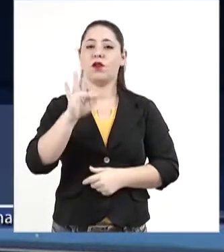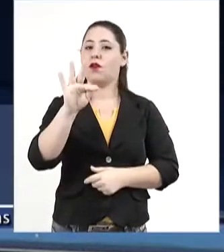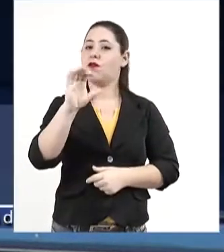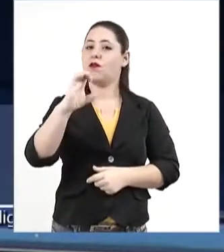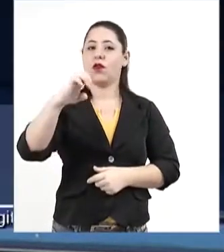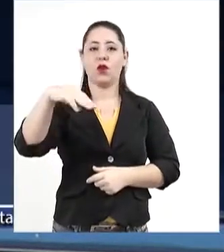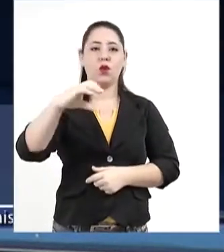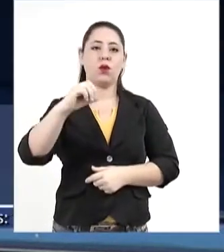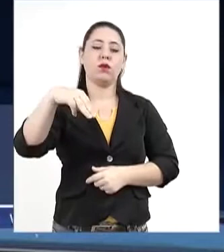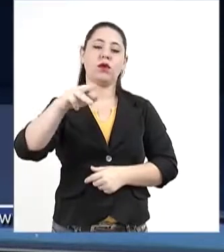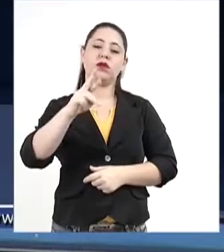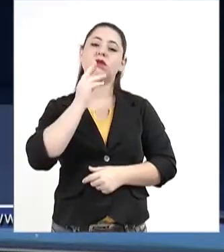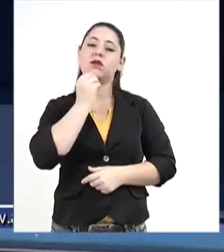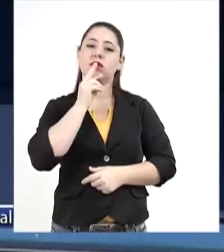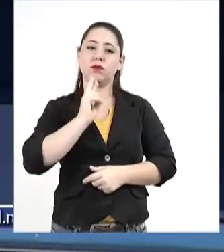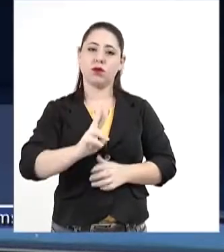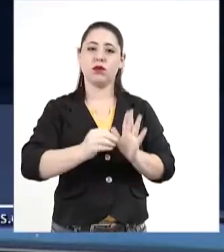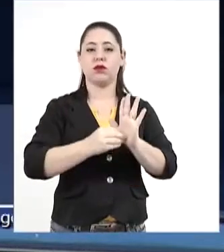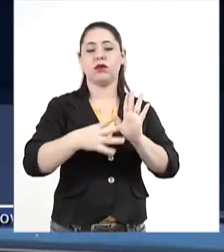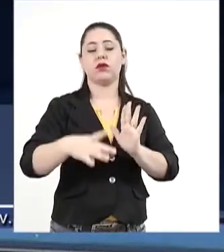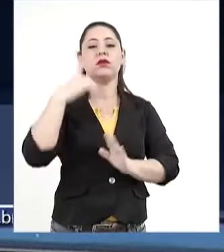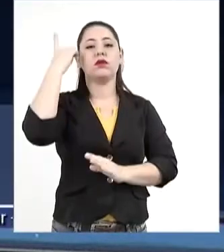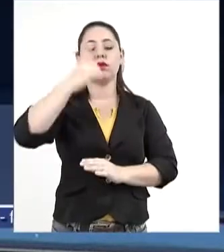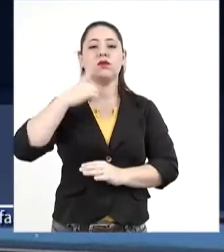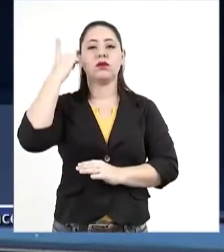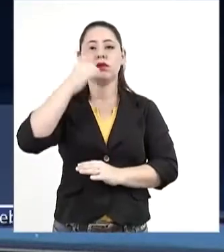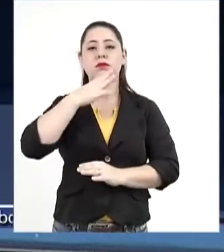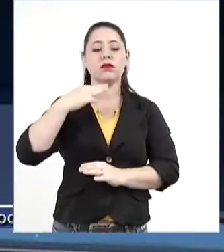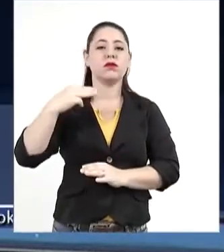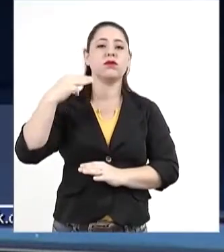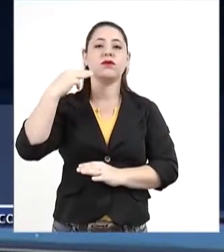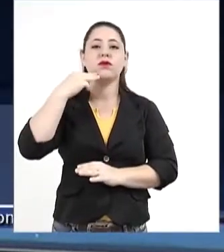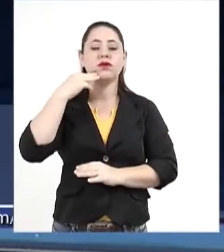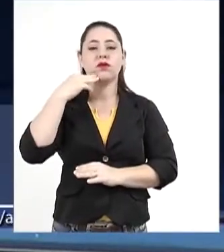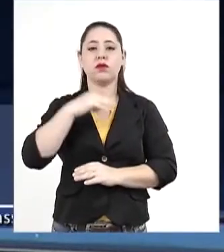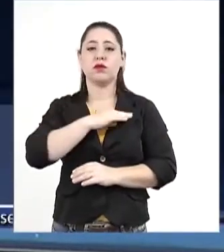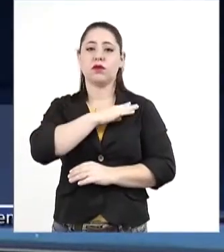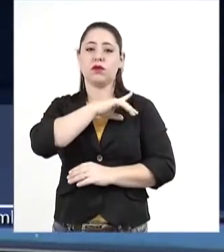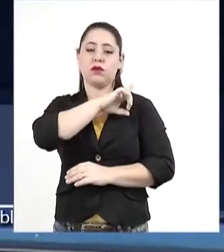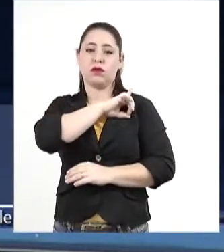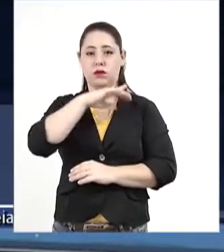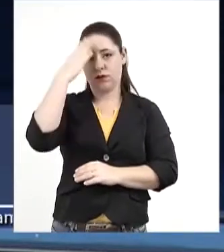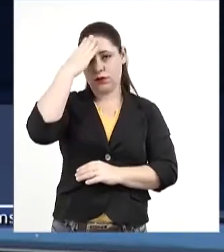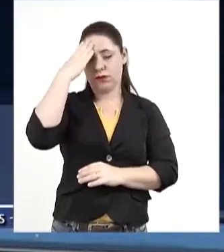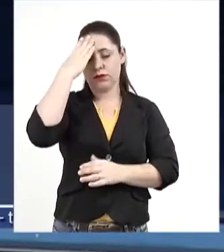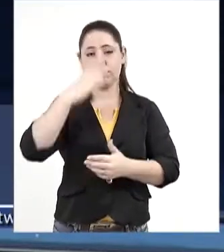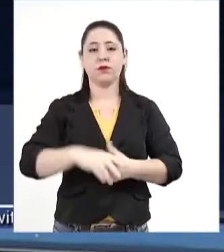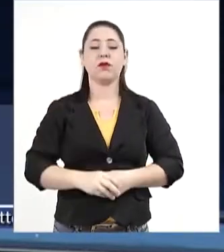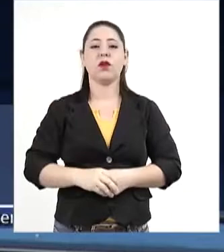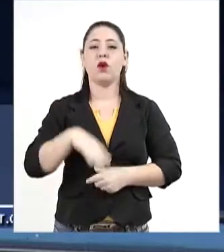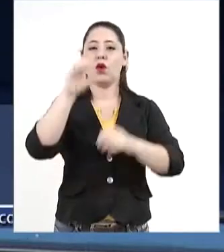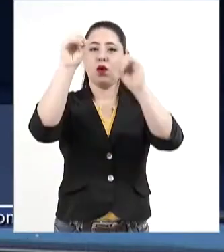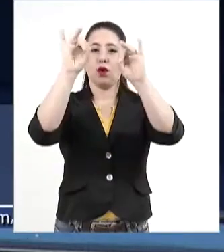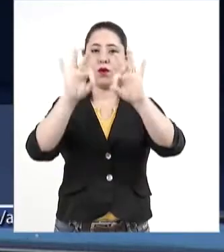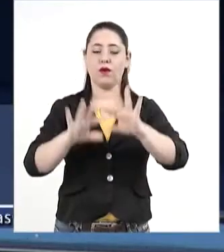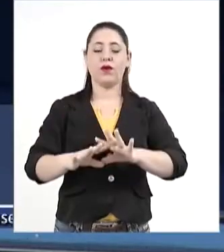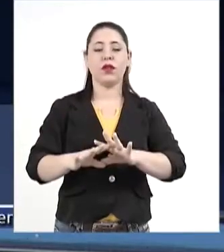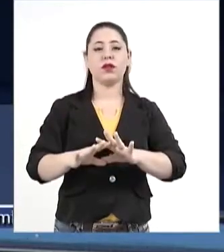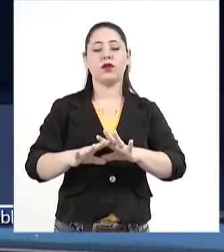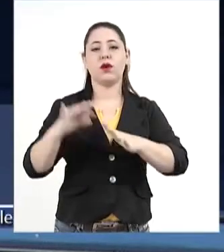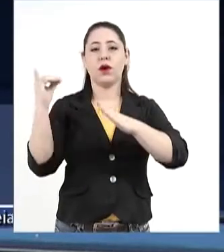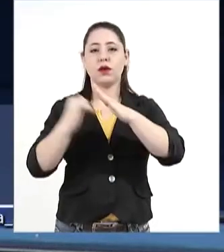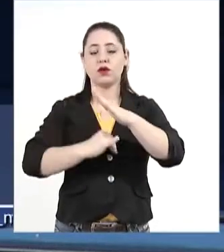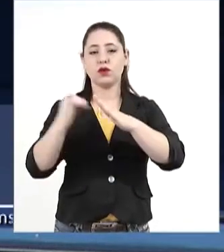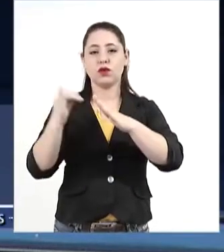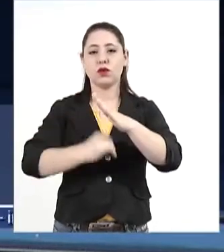FEComércio, respondendo a indicação do deputado Marçal Filho, coronel Davi Barbosinha. Ofício 236, Águas de Gariroba, respondendo a